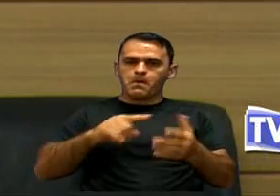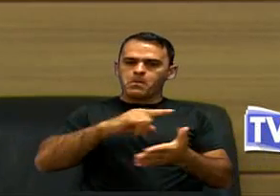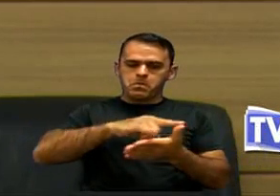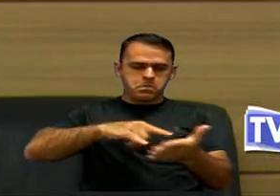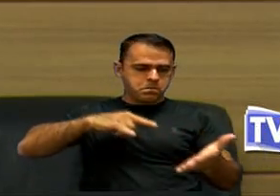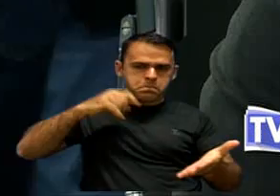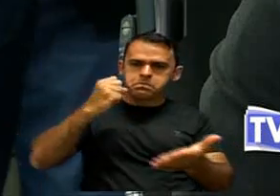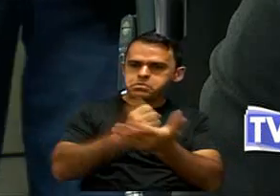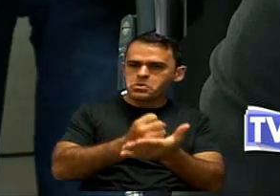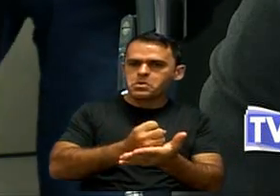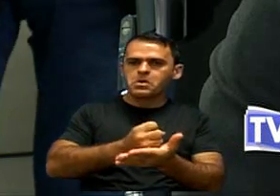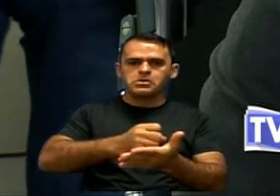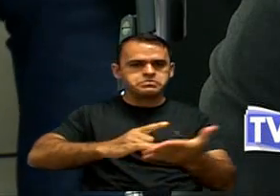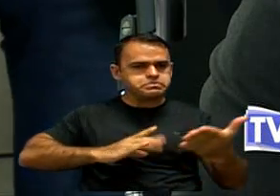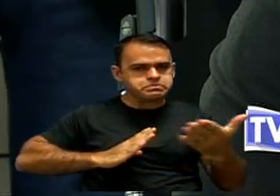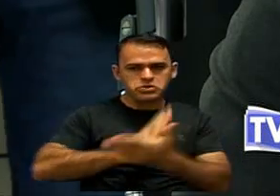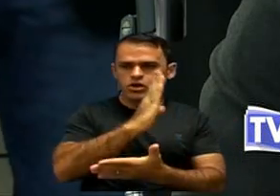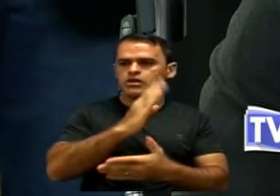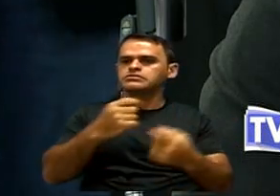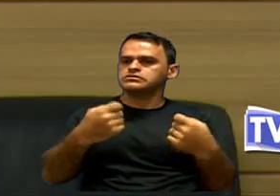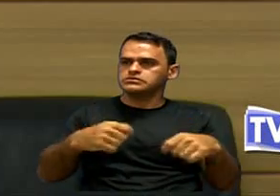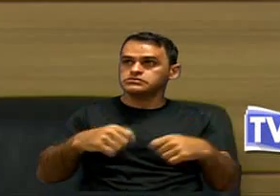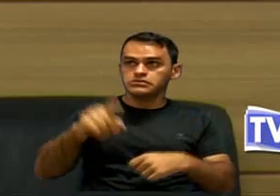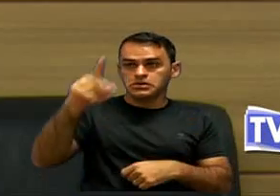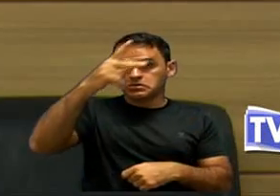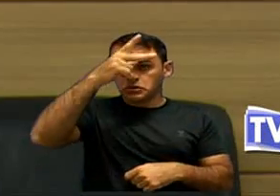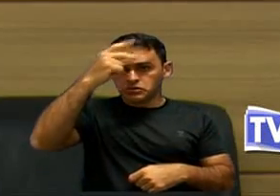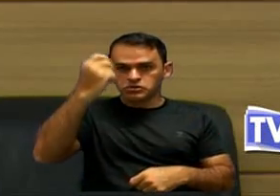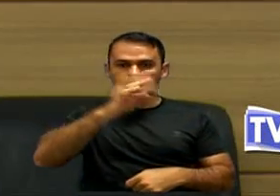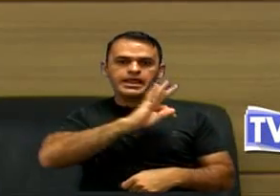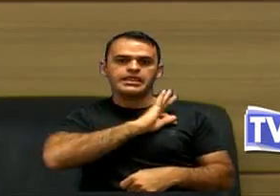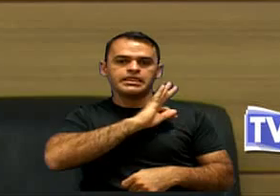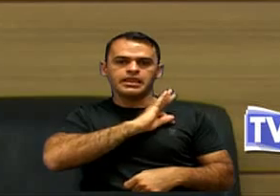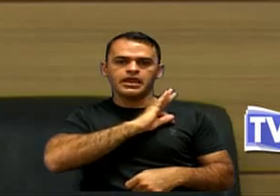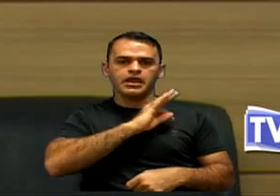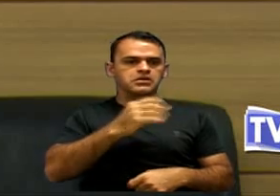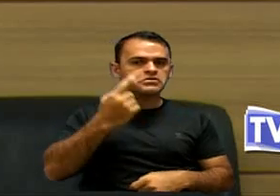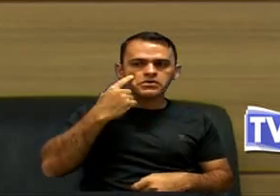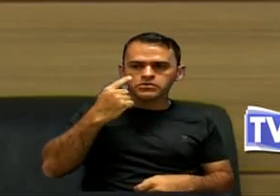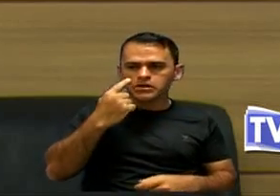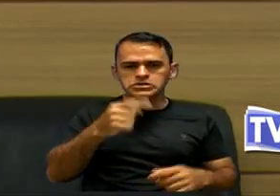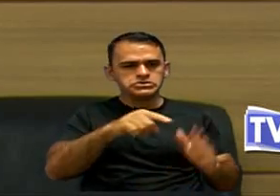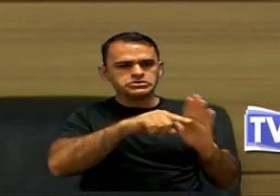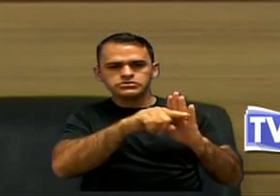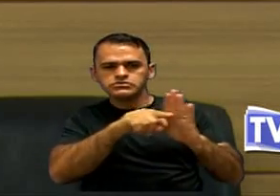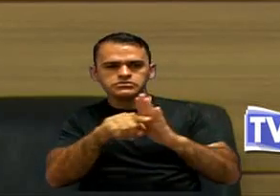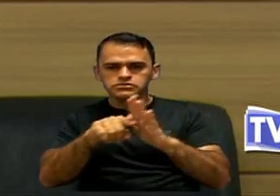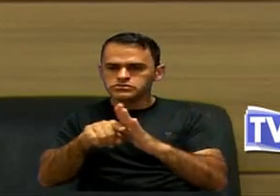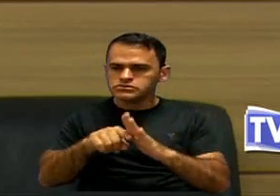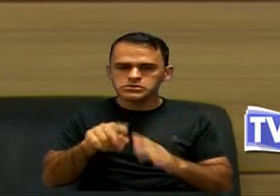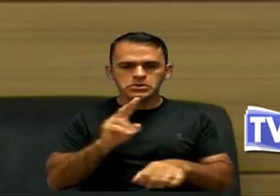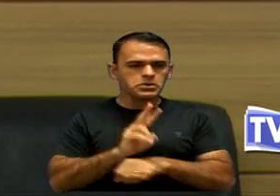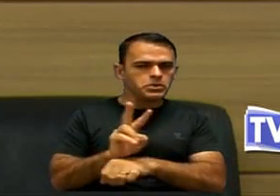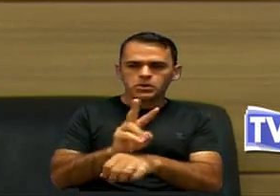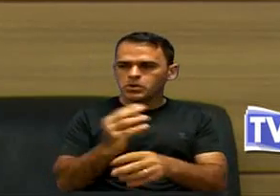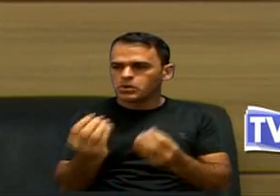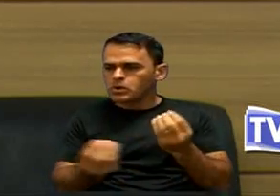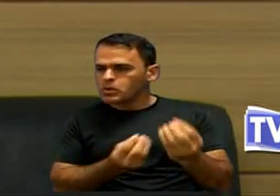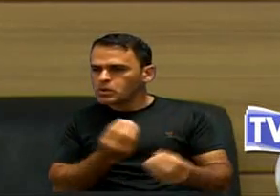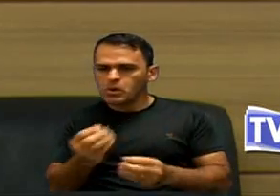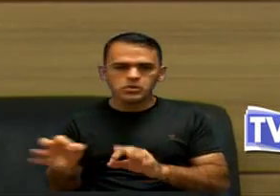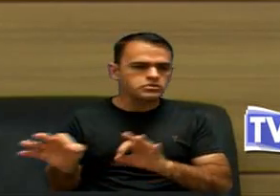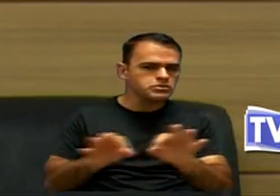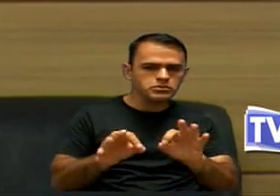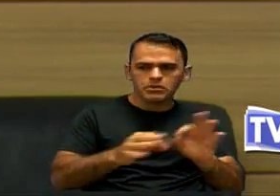tem que ter a planta. Na hora da aprovação, a prefeitura, os técnicos vêm. Onde será a área do hospital, da creche, da escola,